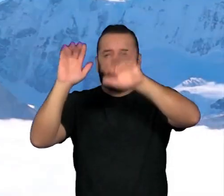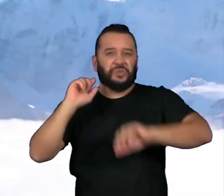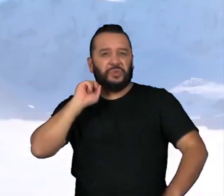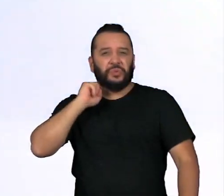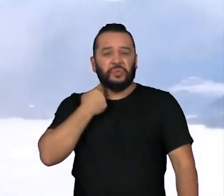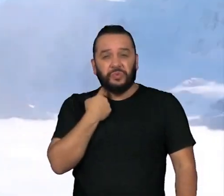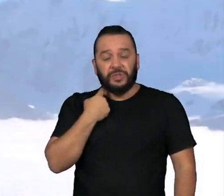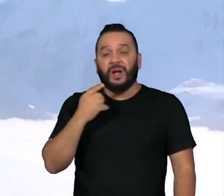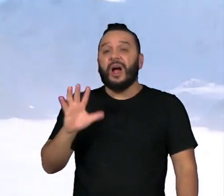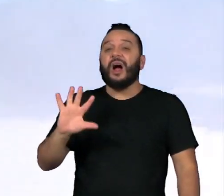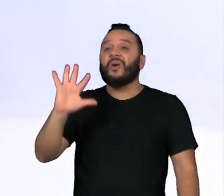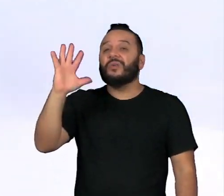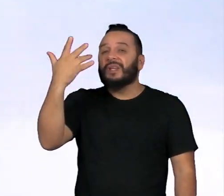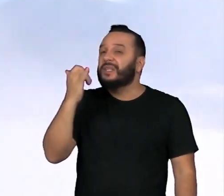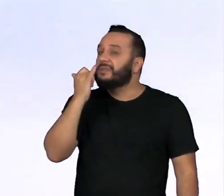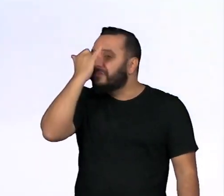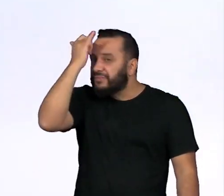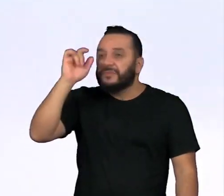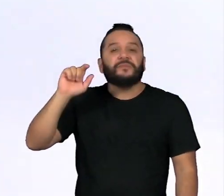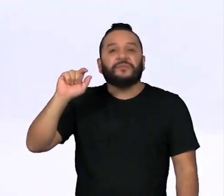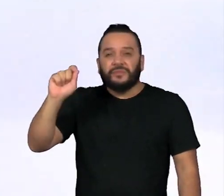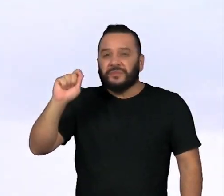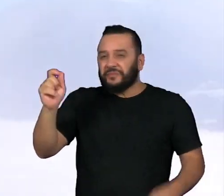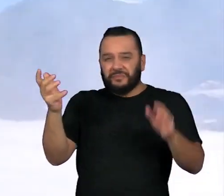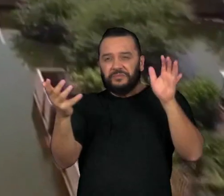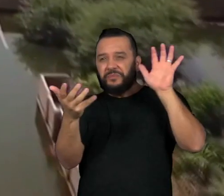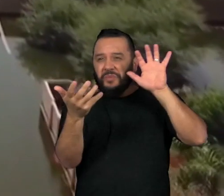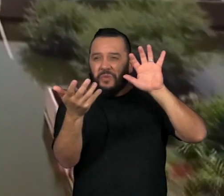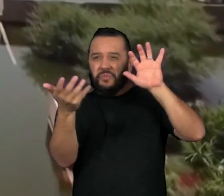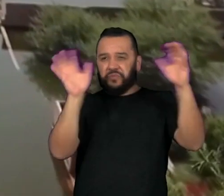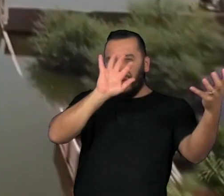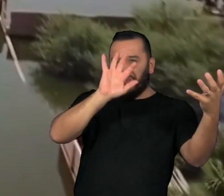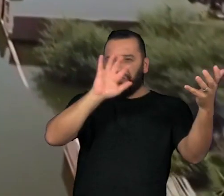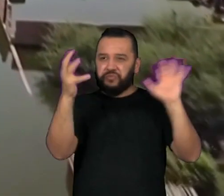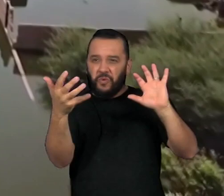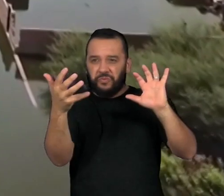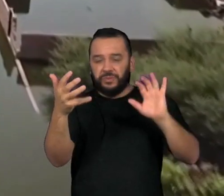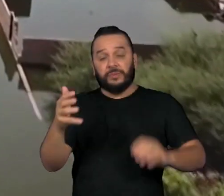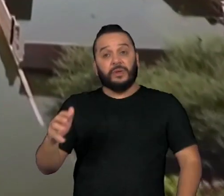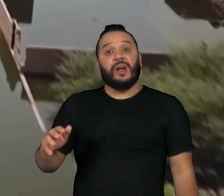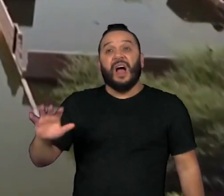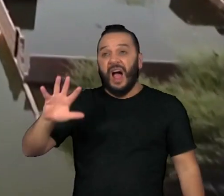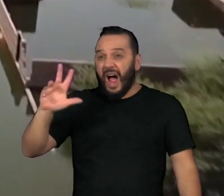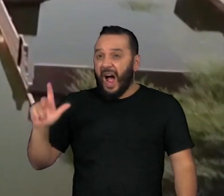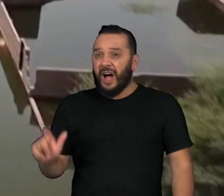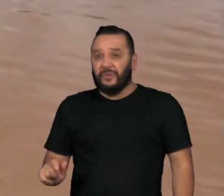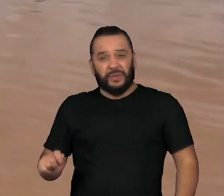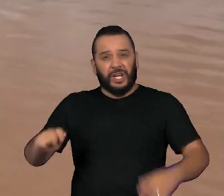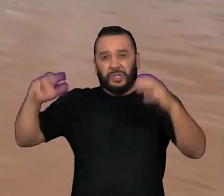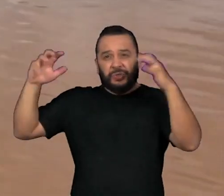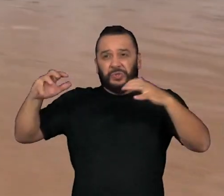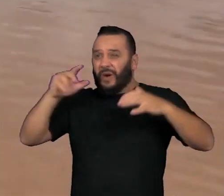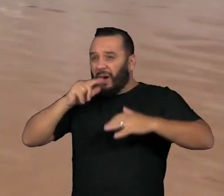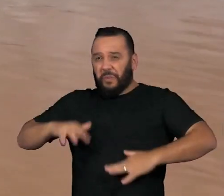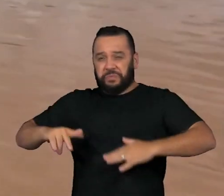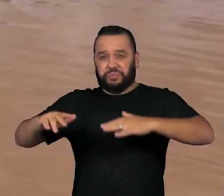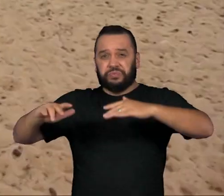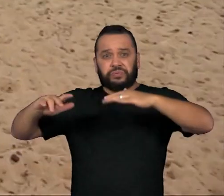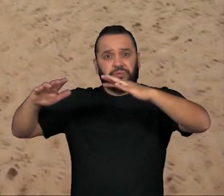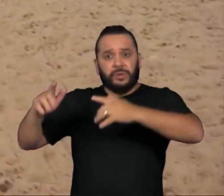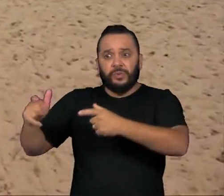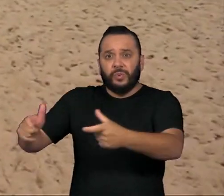As consequências são esses eventos extremos. Na África, inundações inesperadas em algumas regiões